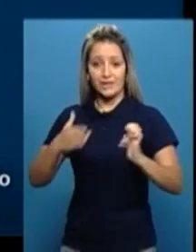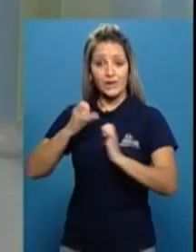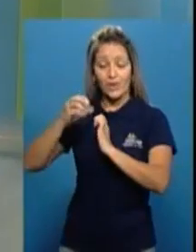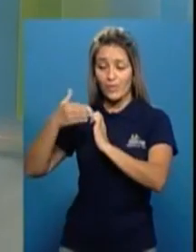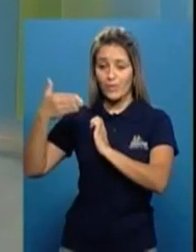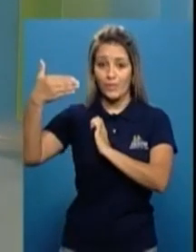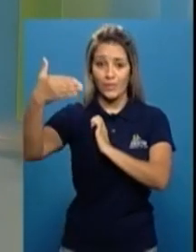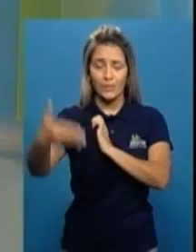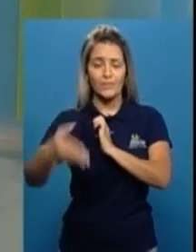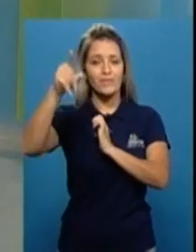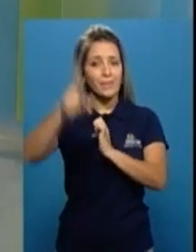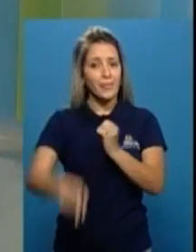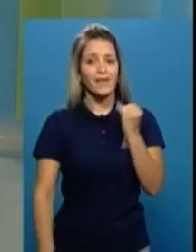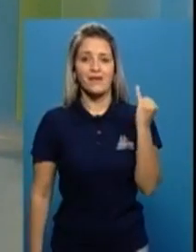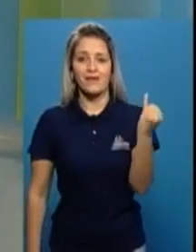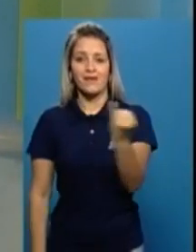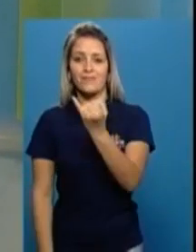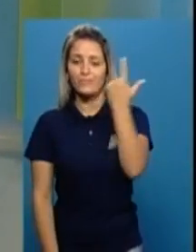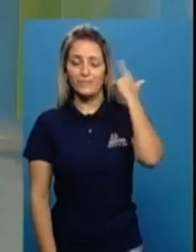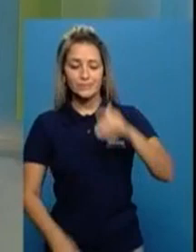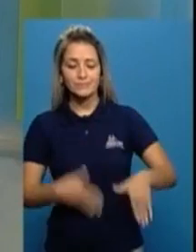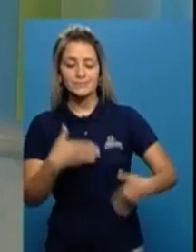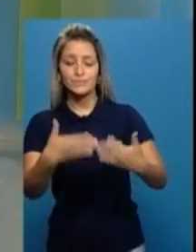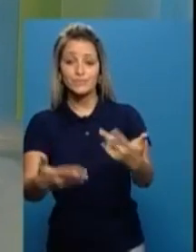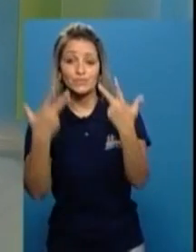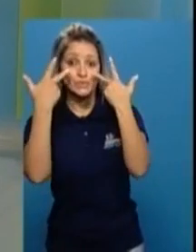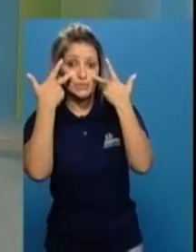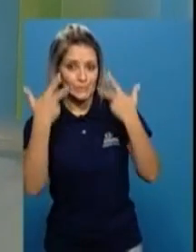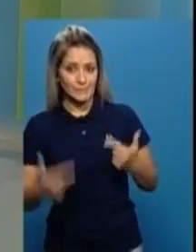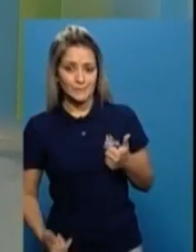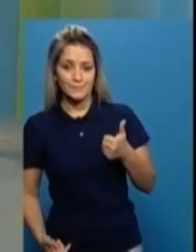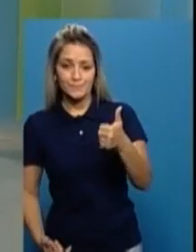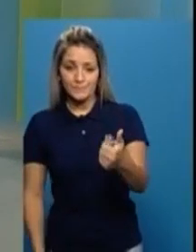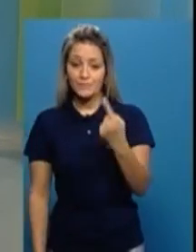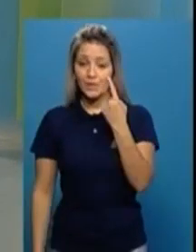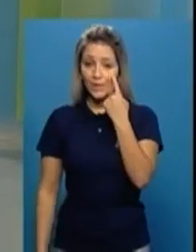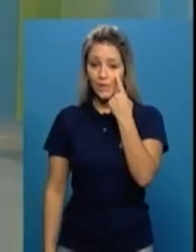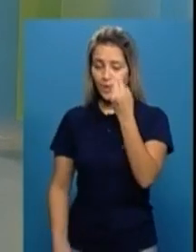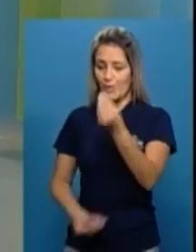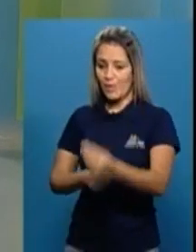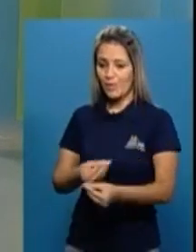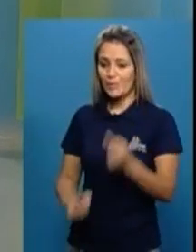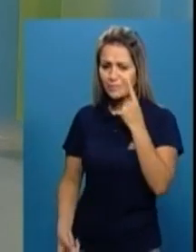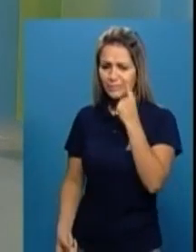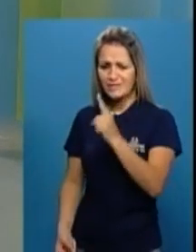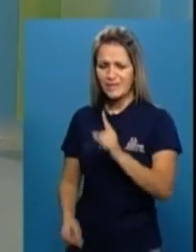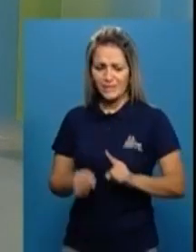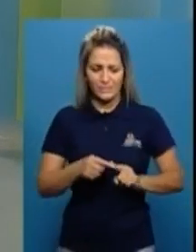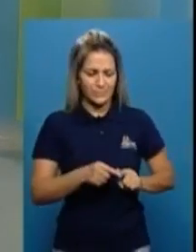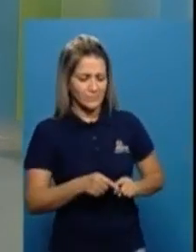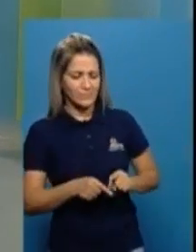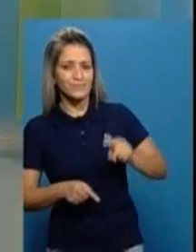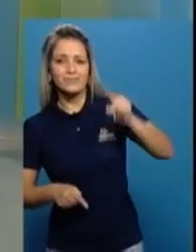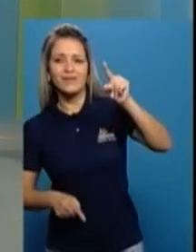são primordiais para o seu funcionamento. Quando temos aqui, dentro da nossa escala,